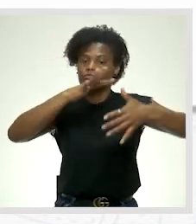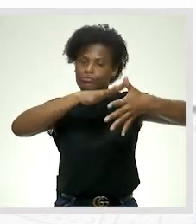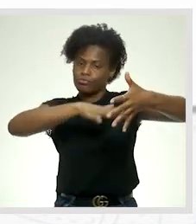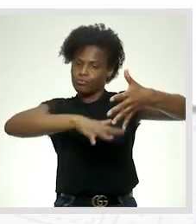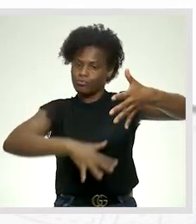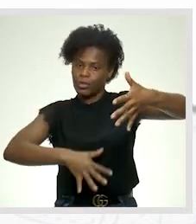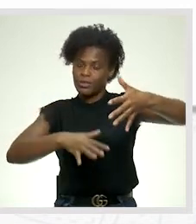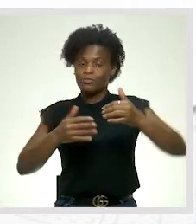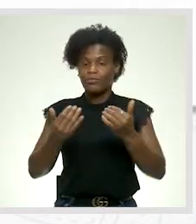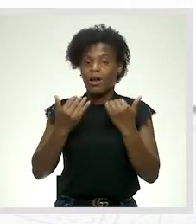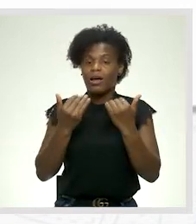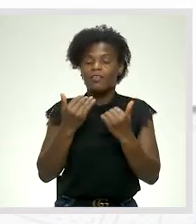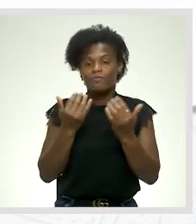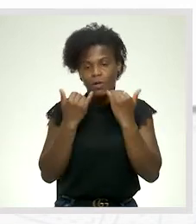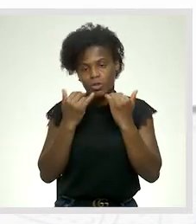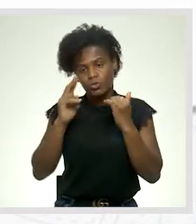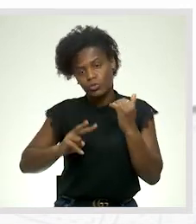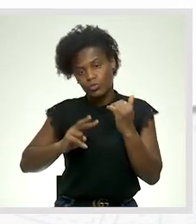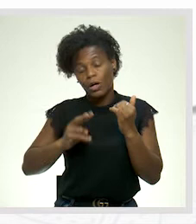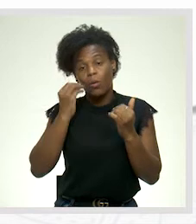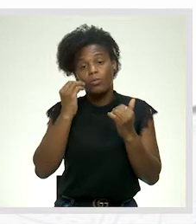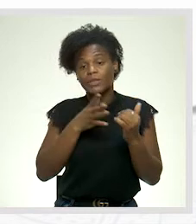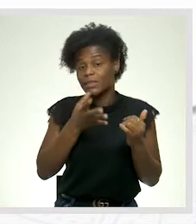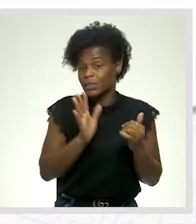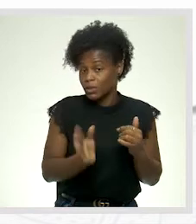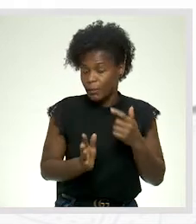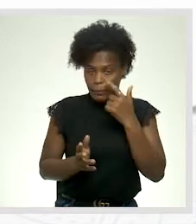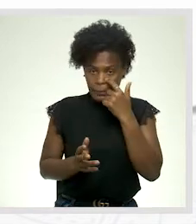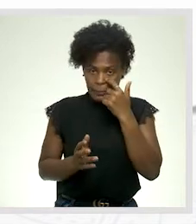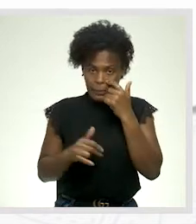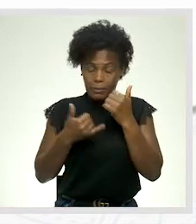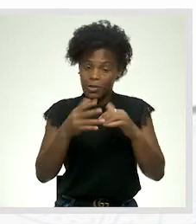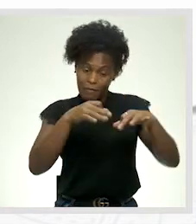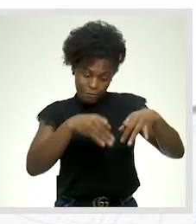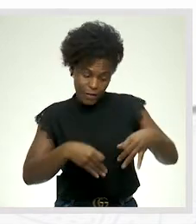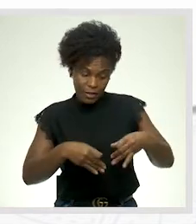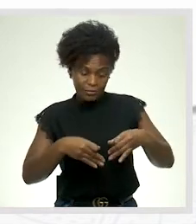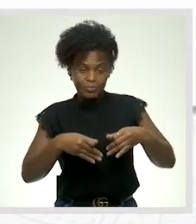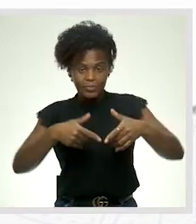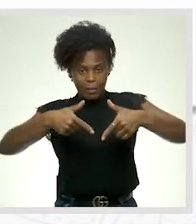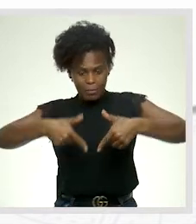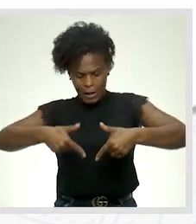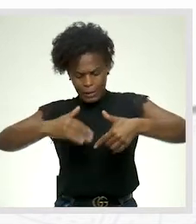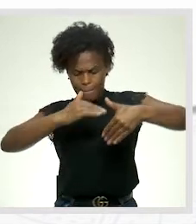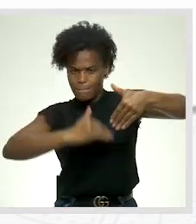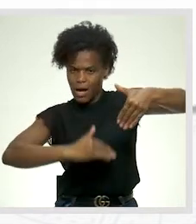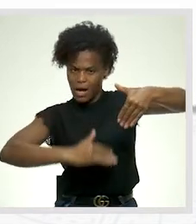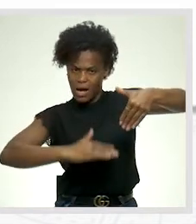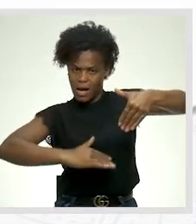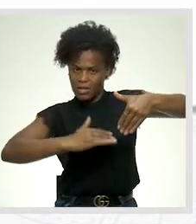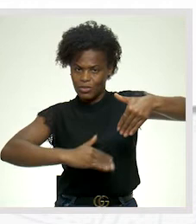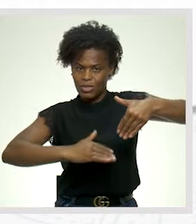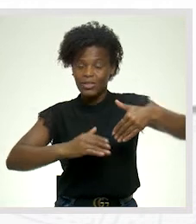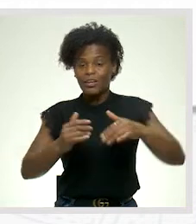Lá há dados, portanto, secundários, como já dissemos, e, finalmente, a parte mais baixa, onde,